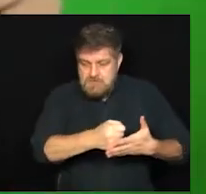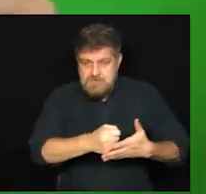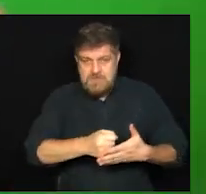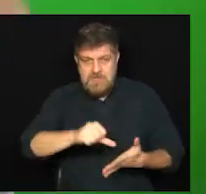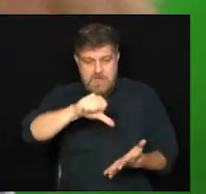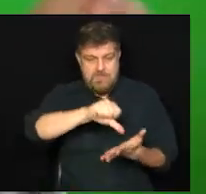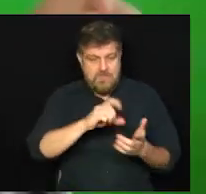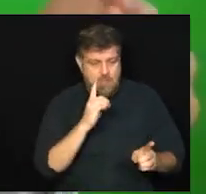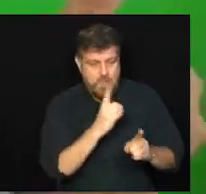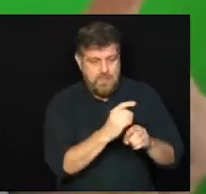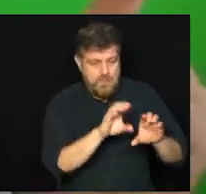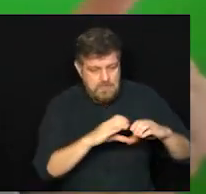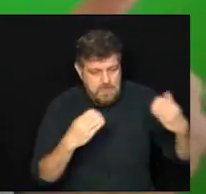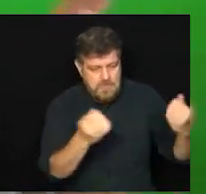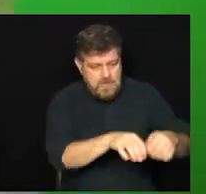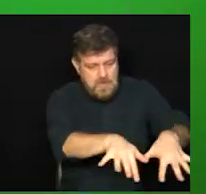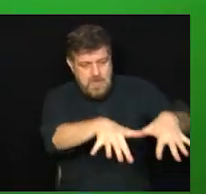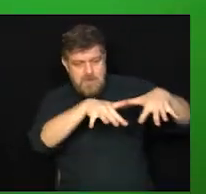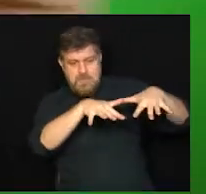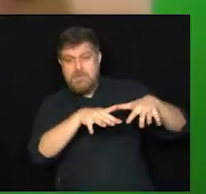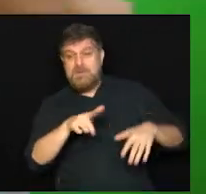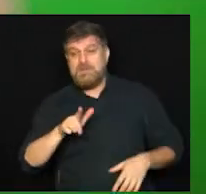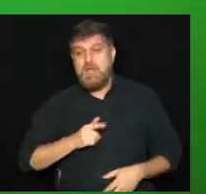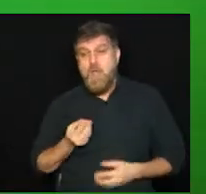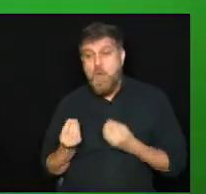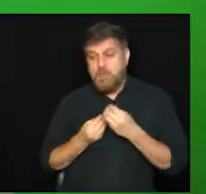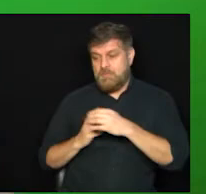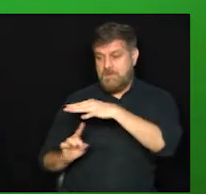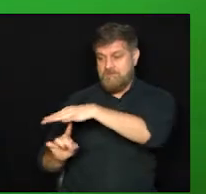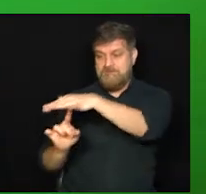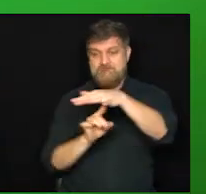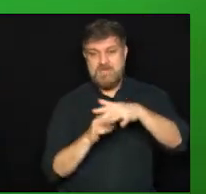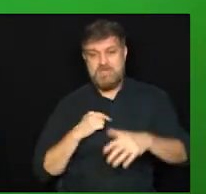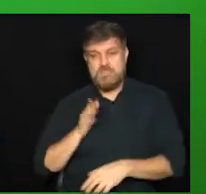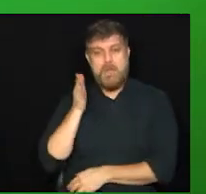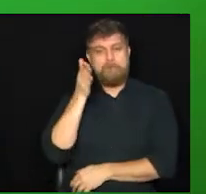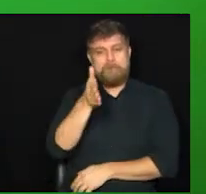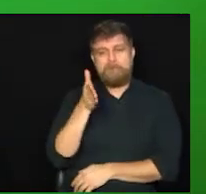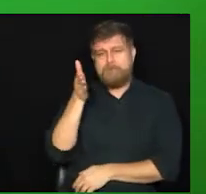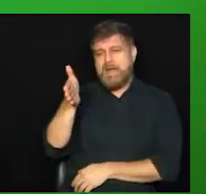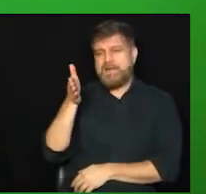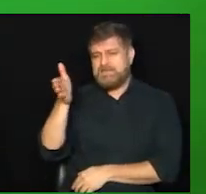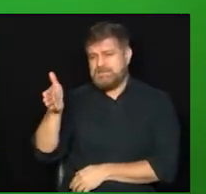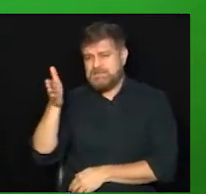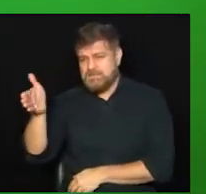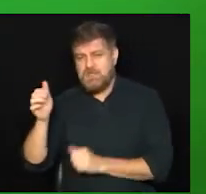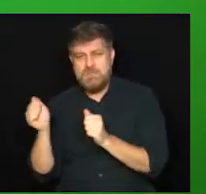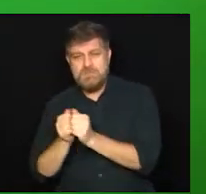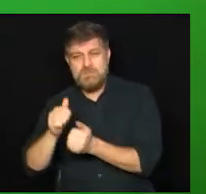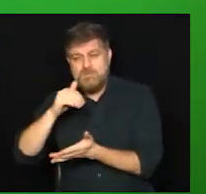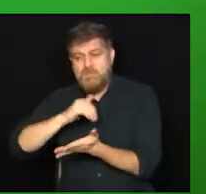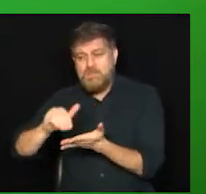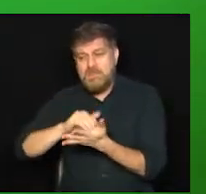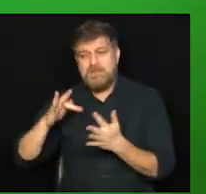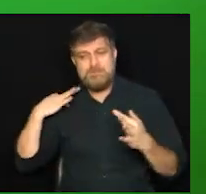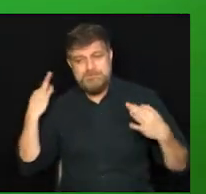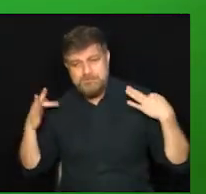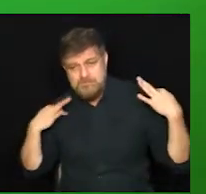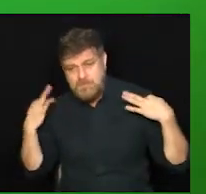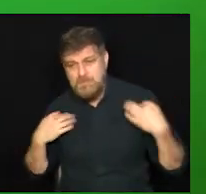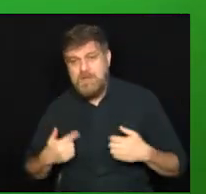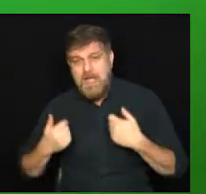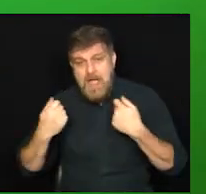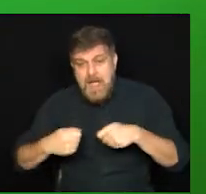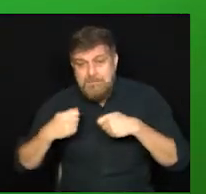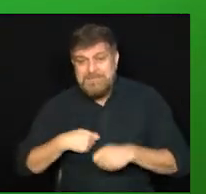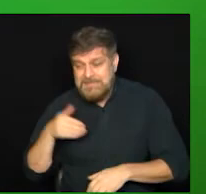Uma das formas que existe hoje é através de feiras. A gente participa com muitas feiras junto com a Secretaria de Turismo, né? Mas nós precisamos